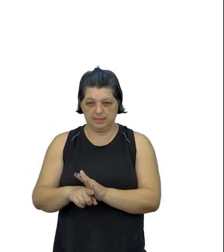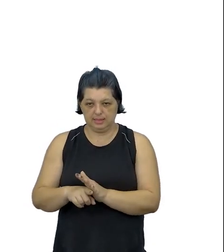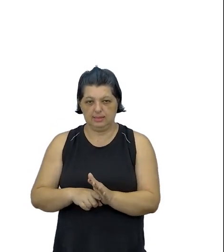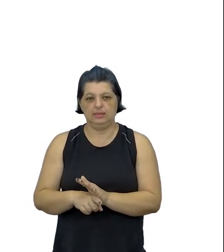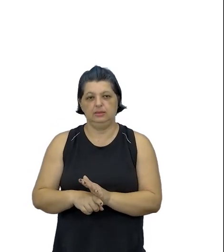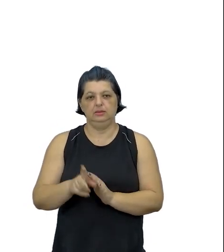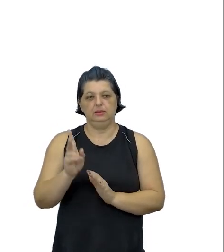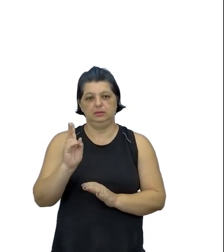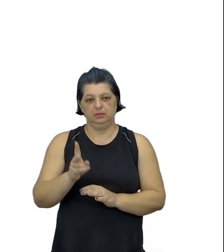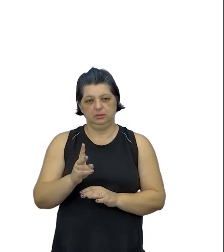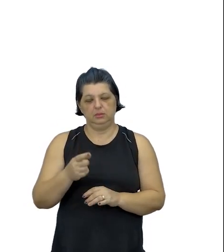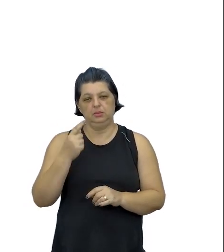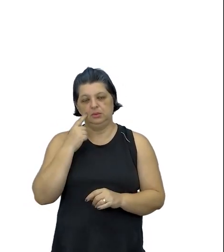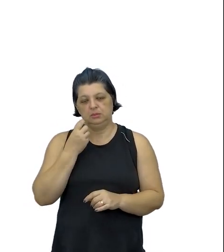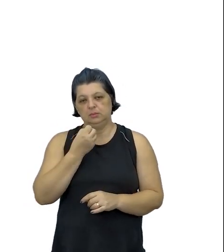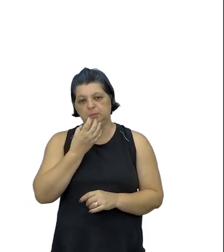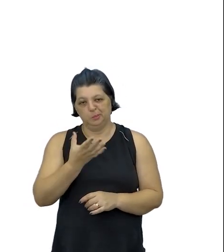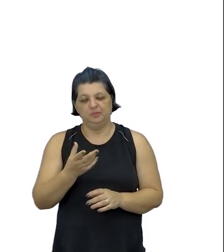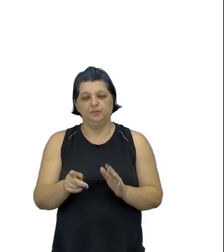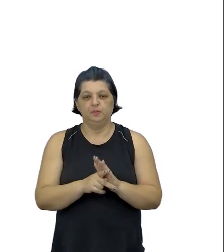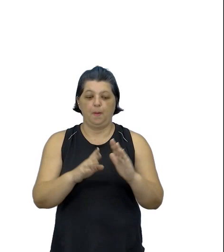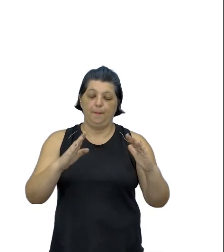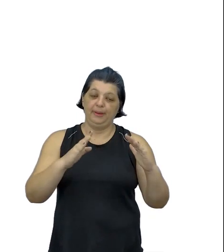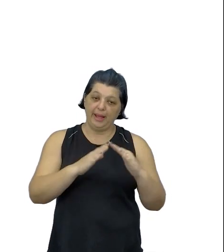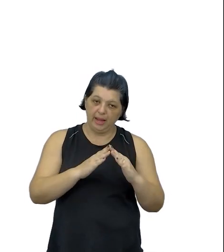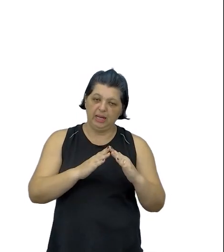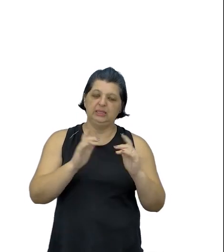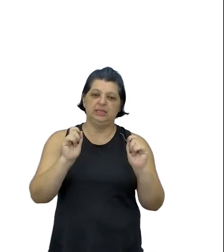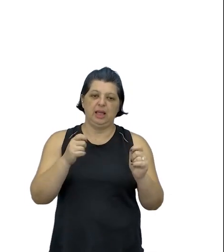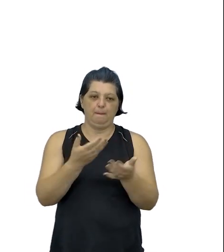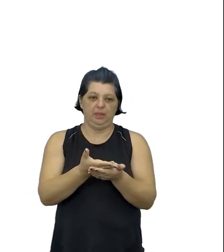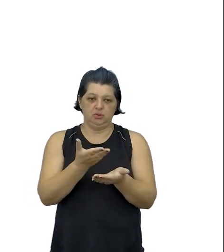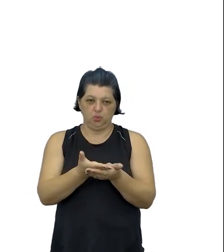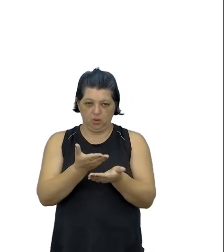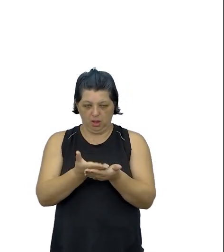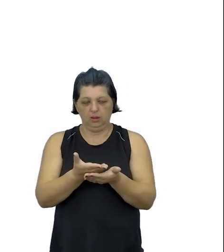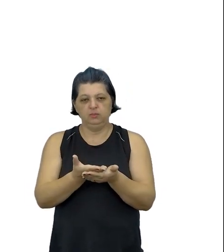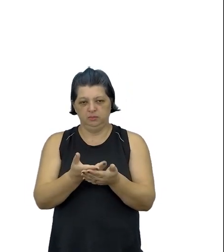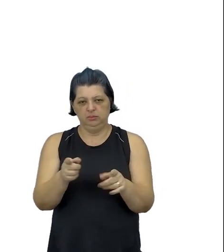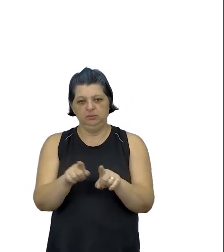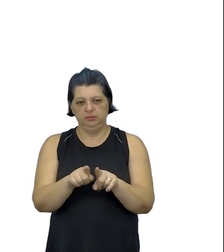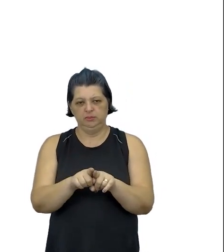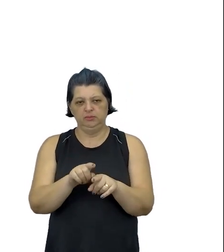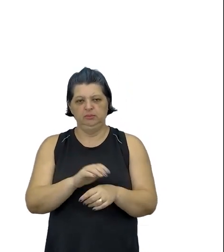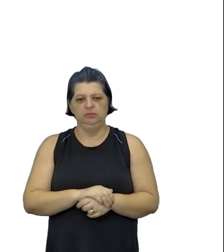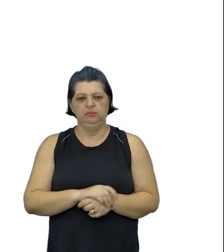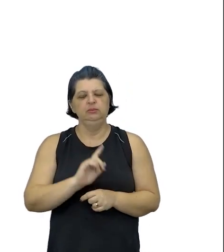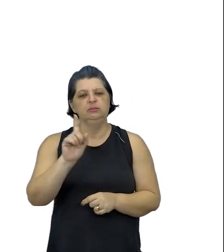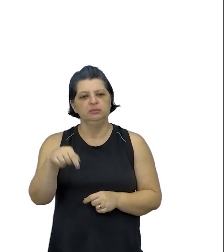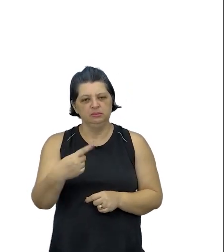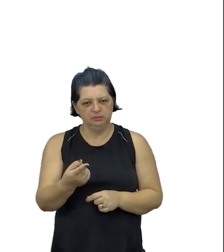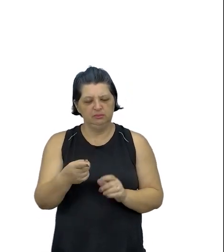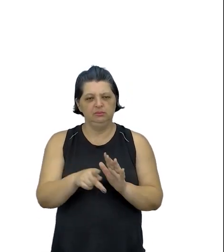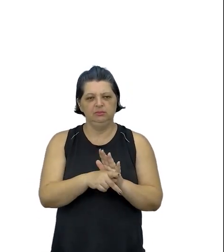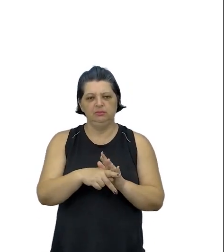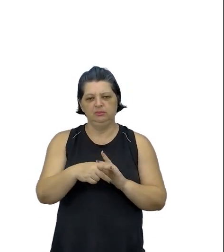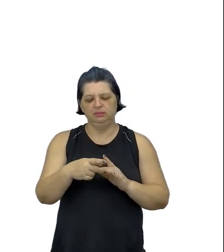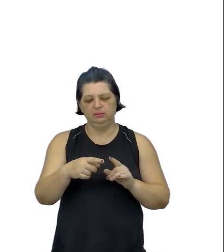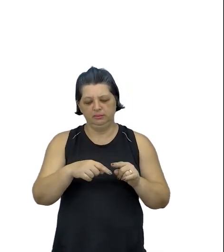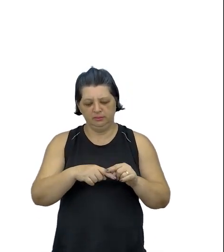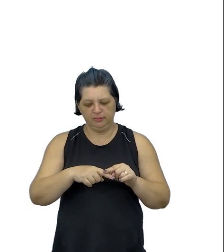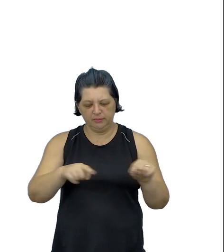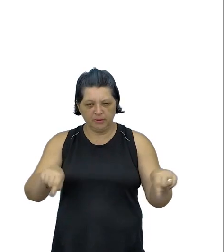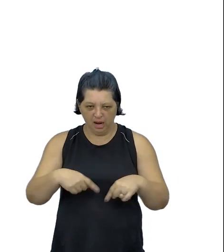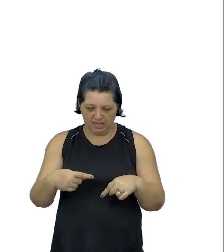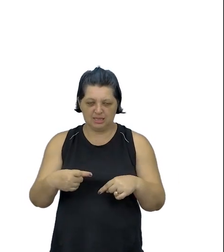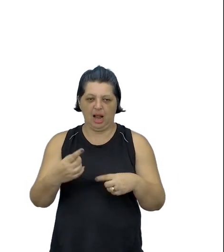podem ter acesso a eles próprios em casa, que eles podem estudar por isso, né, Depois eles podem interagir nas salas, discutindo o que